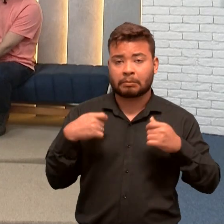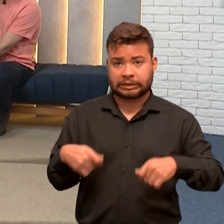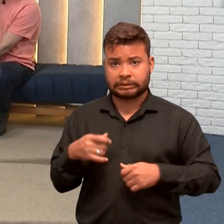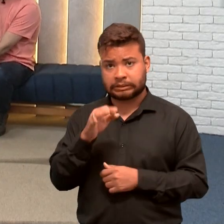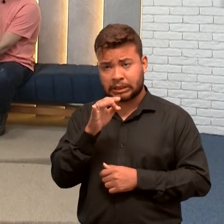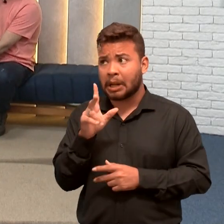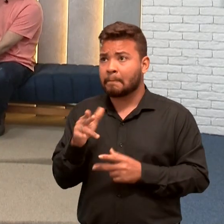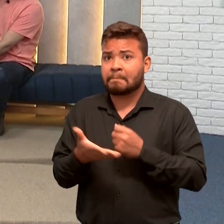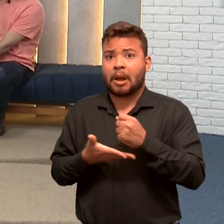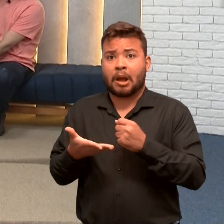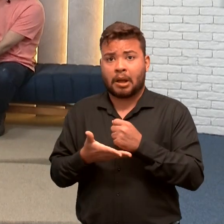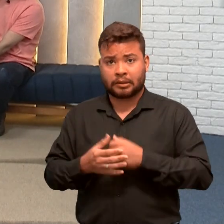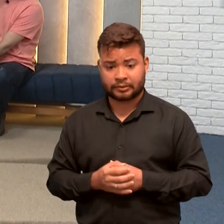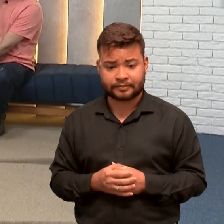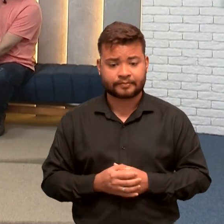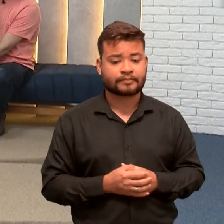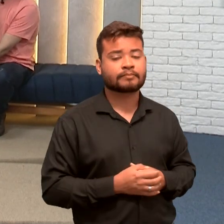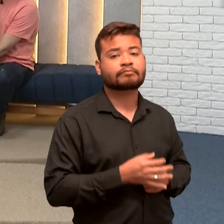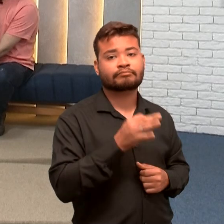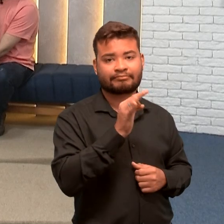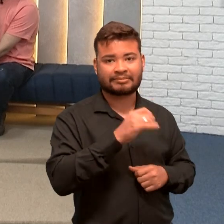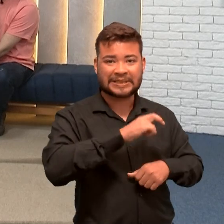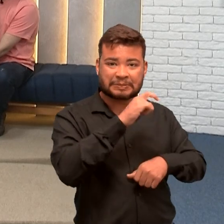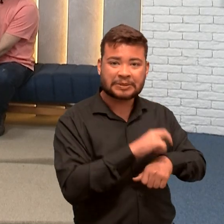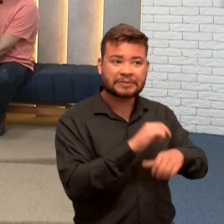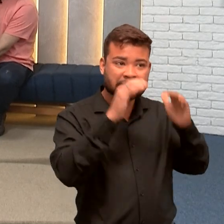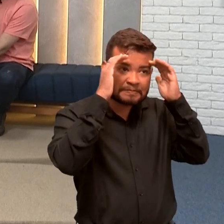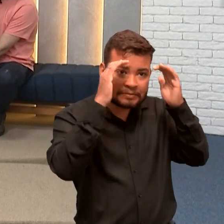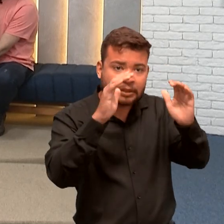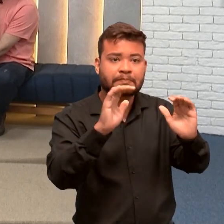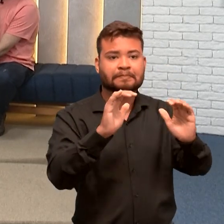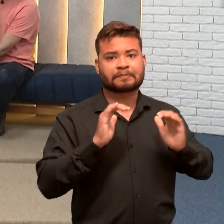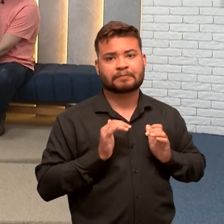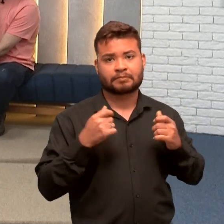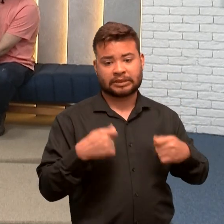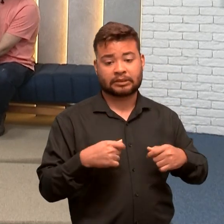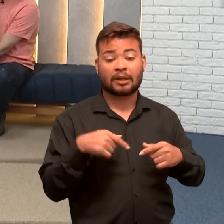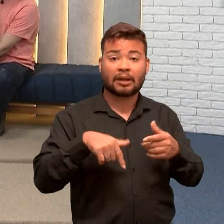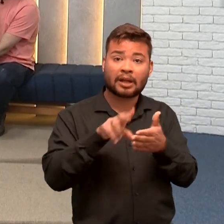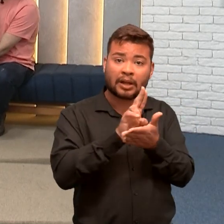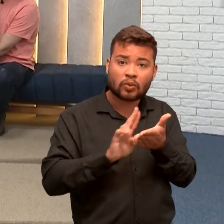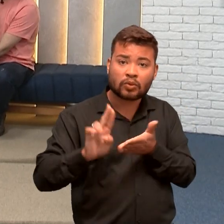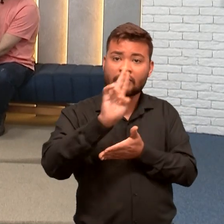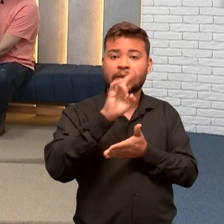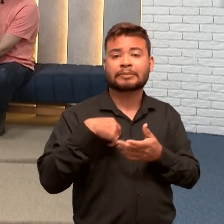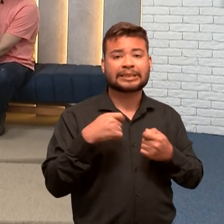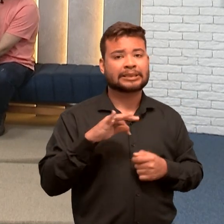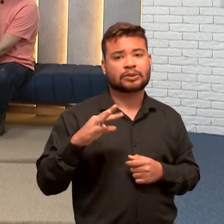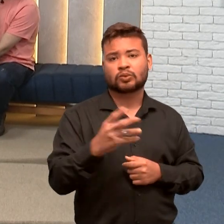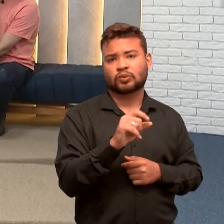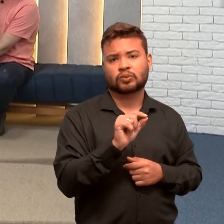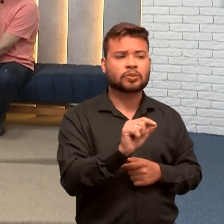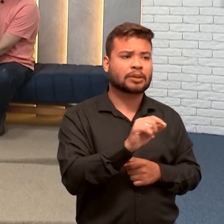básica. Isso, é um respeito que a gente tem que ter mútuo ali, porque para existir universidade a gente precisa de todas essas esferas, a gente precisa dos